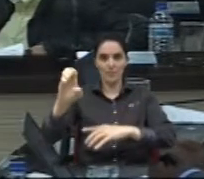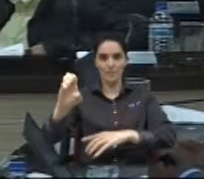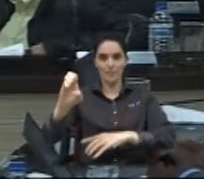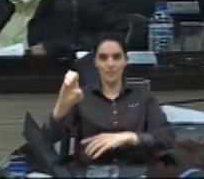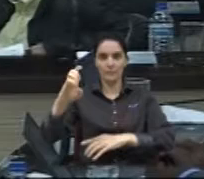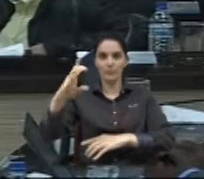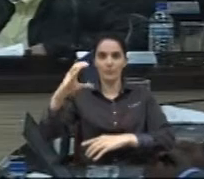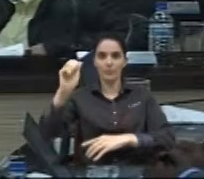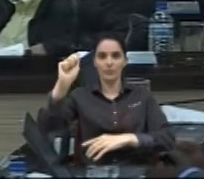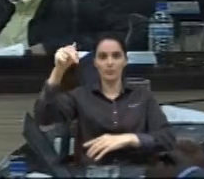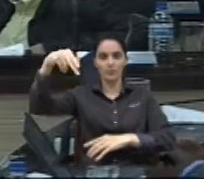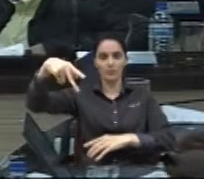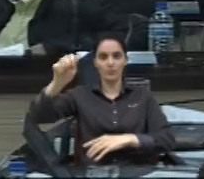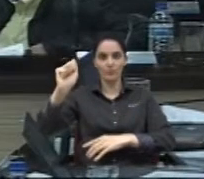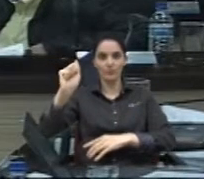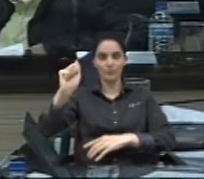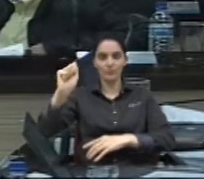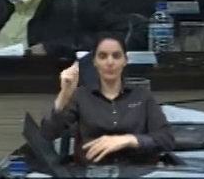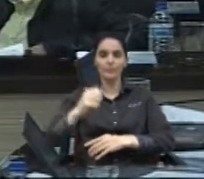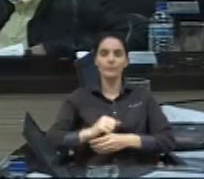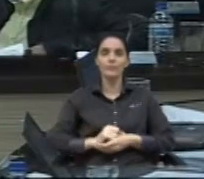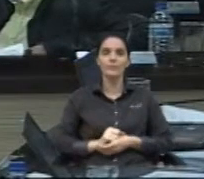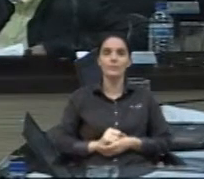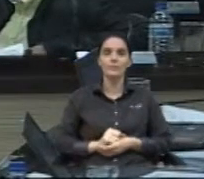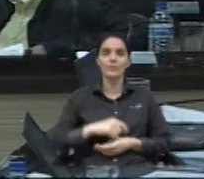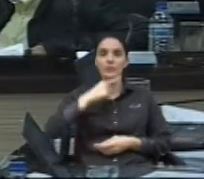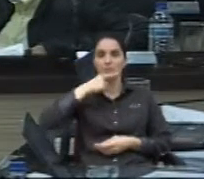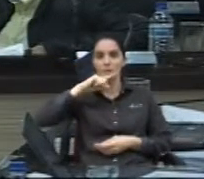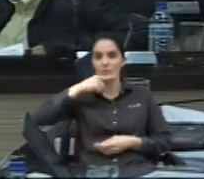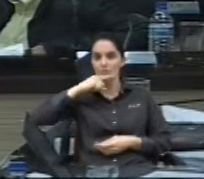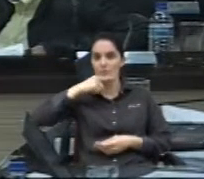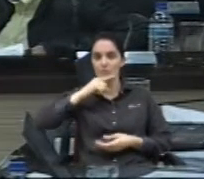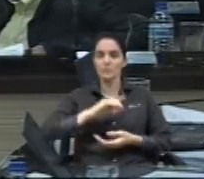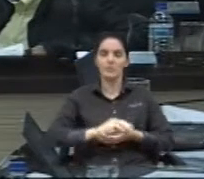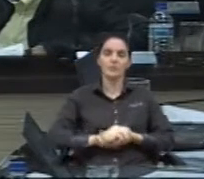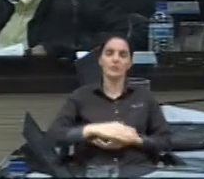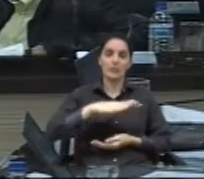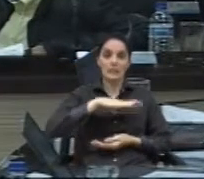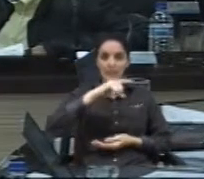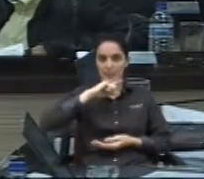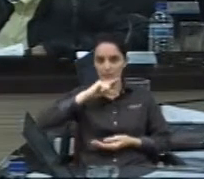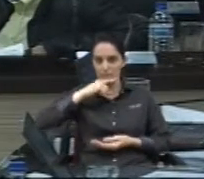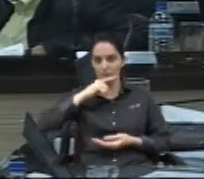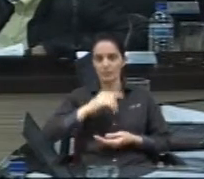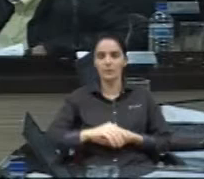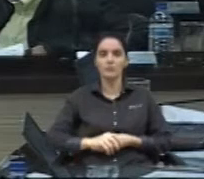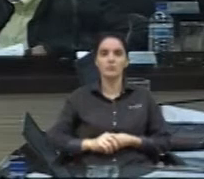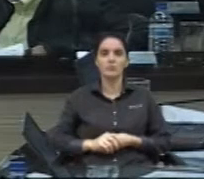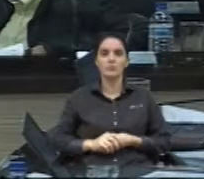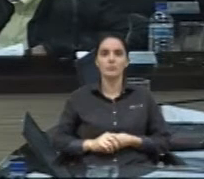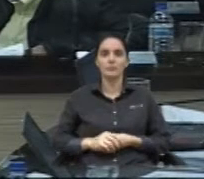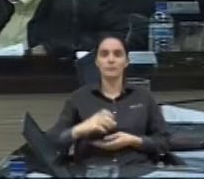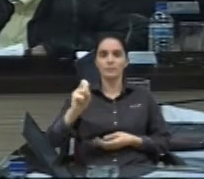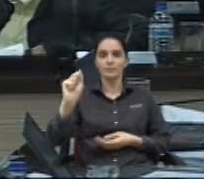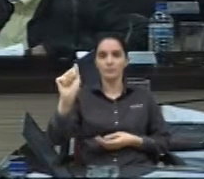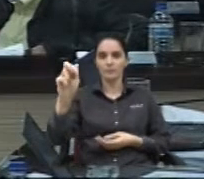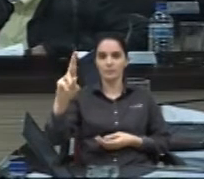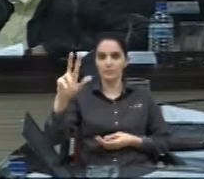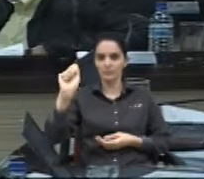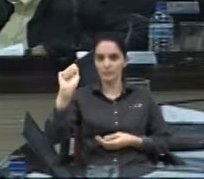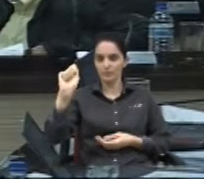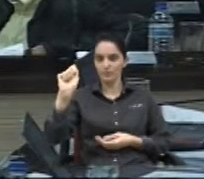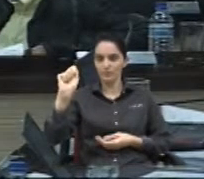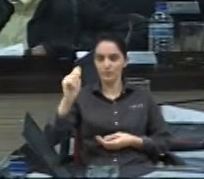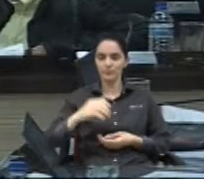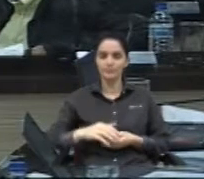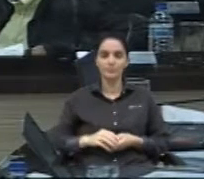Iracemápolis, uma companhia muito boa. E este sarau terá, o título do sarau é Sarau pela Resistência. E será um